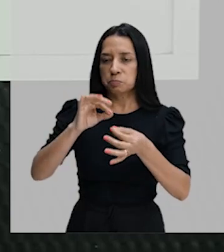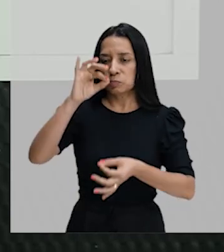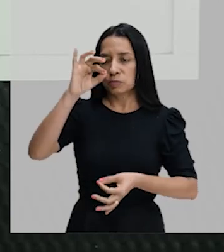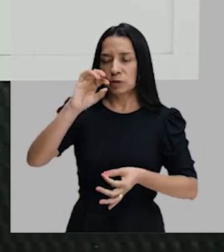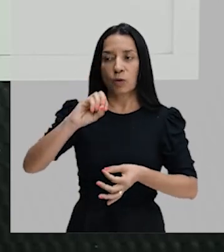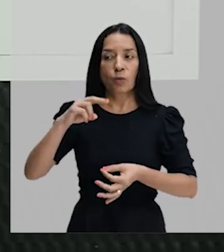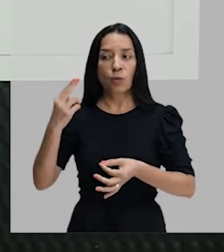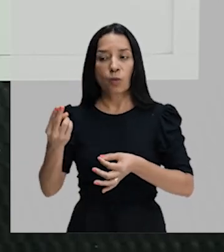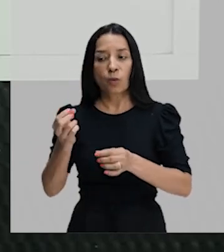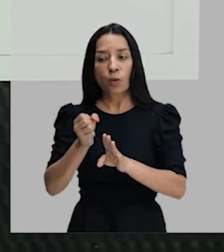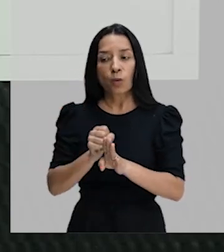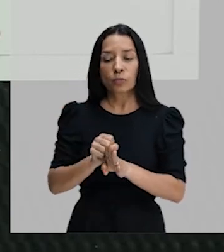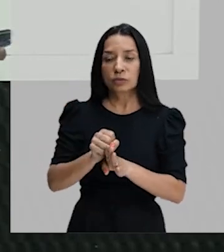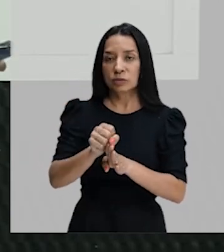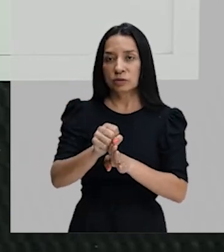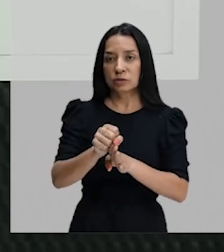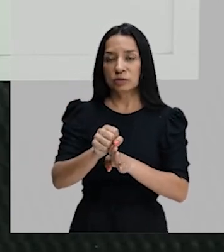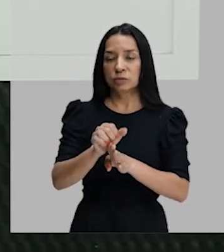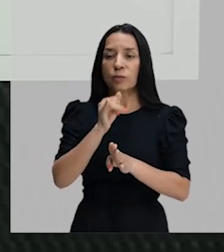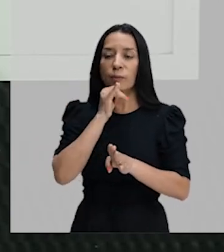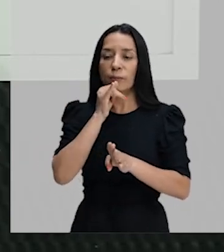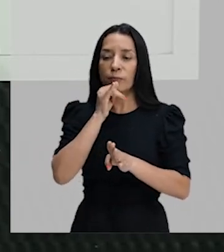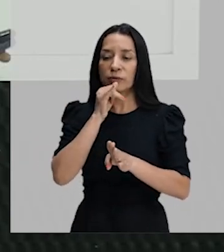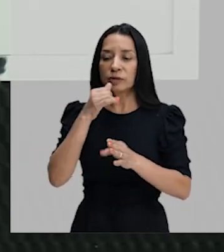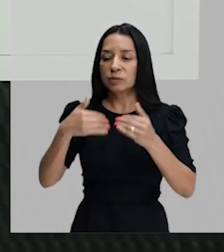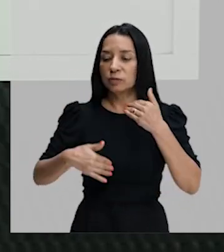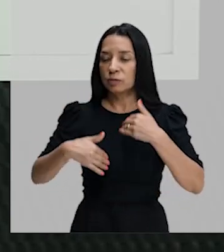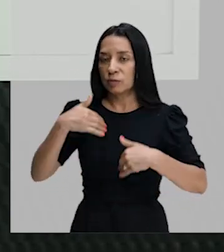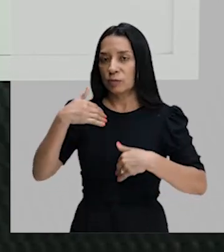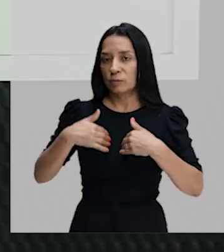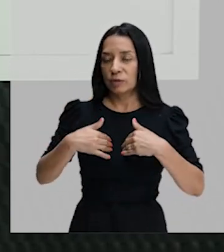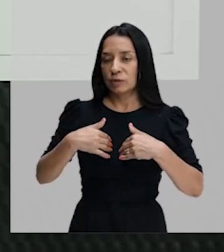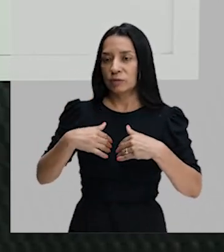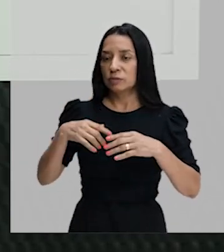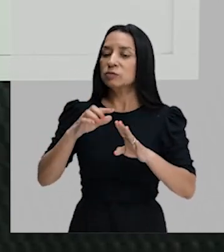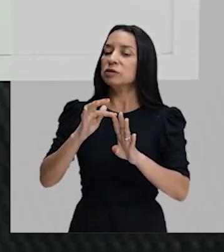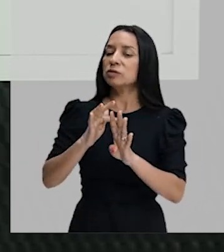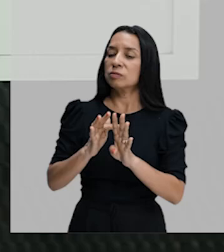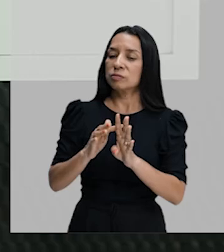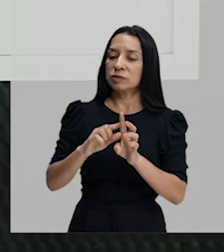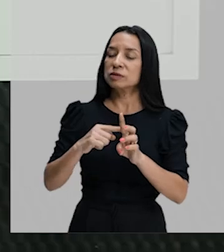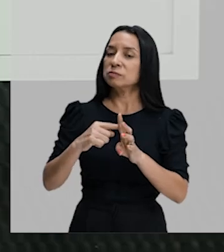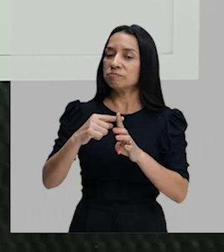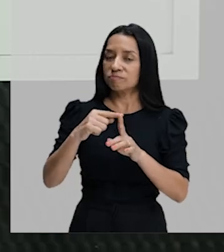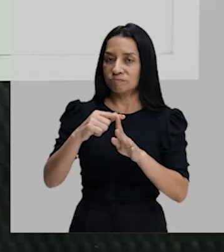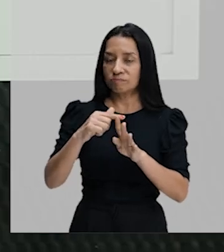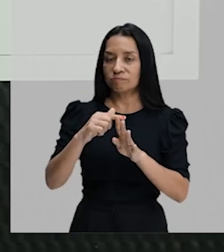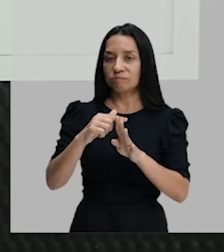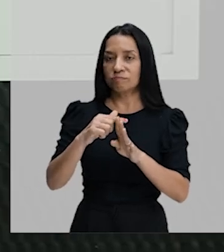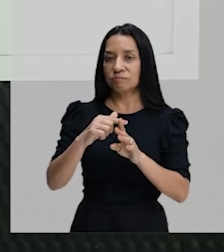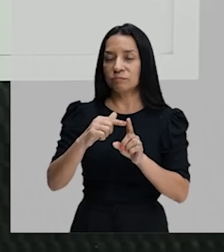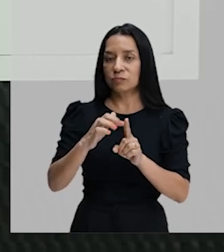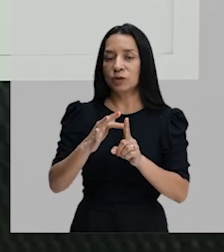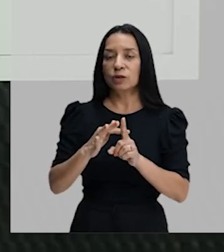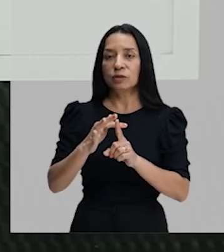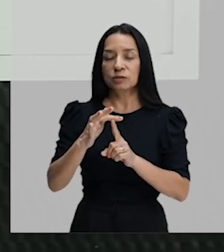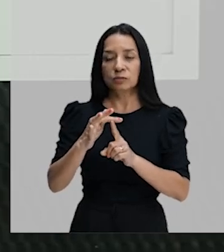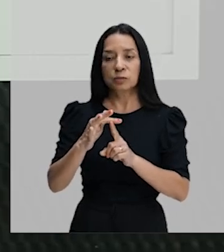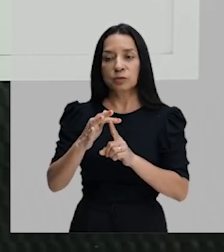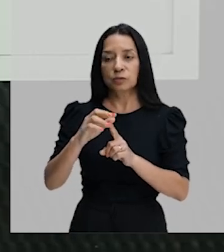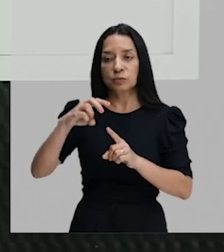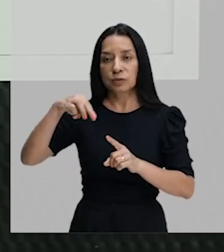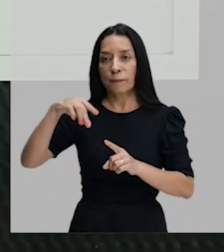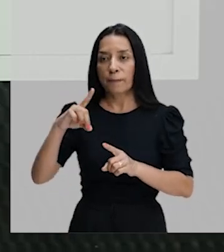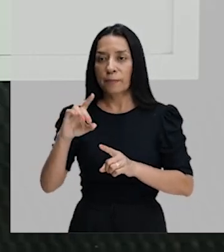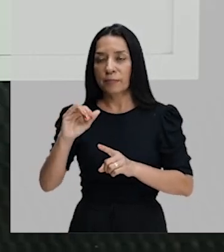ok? O corpo humano, por exemplo, ele sempre vai ter uma temperatura média, que é de 36,6, independente do local em que ele